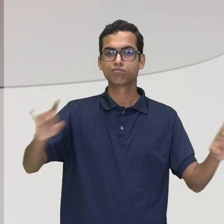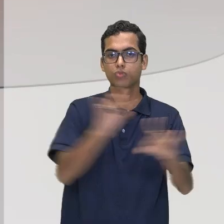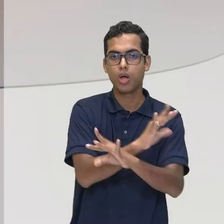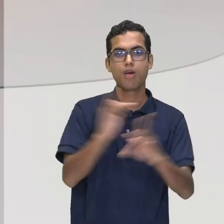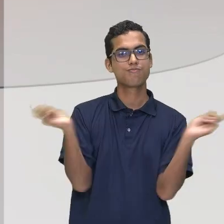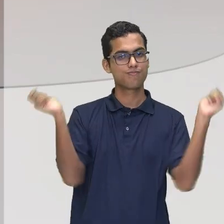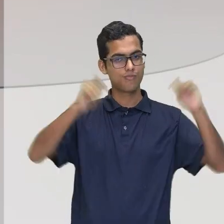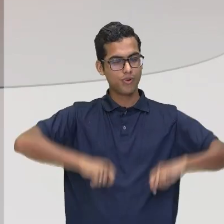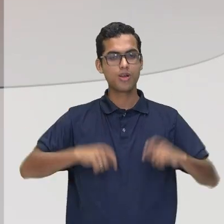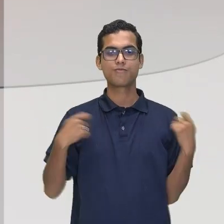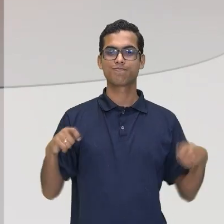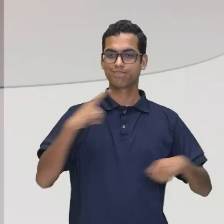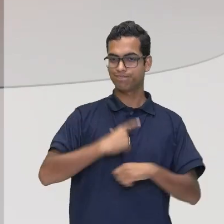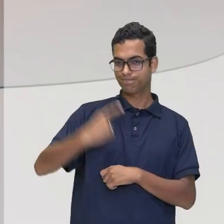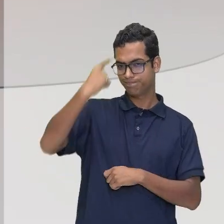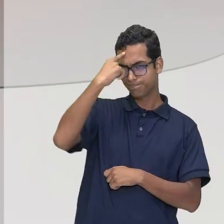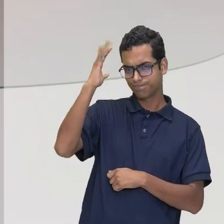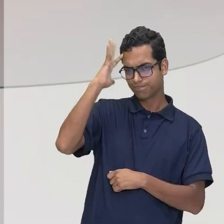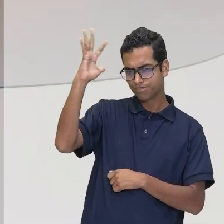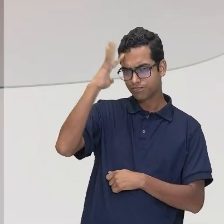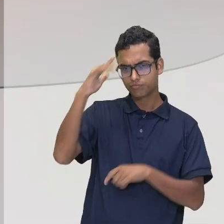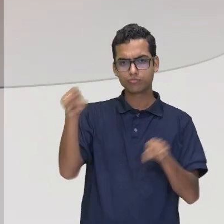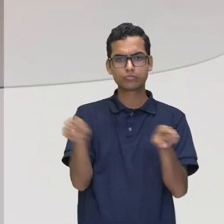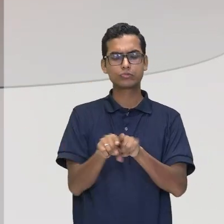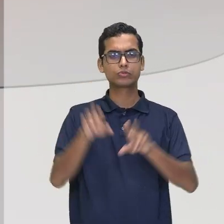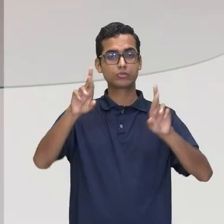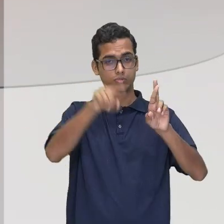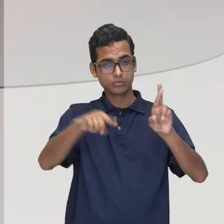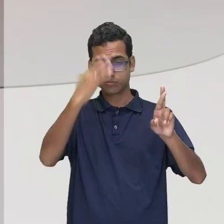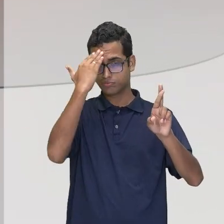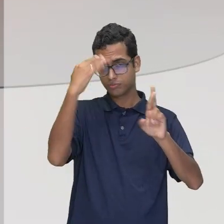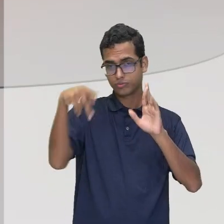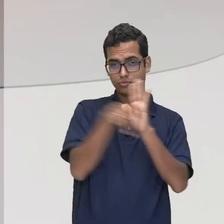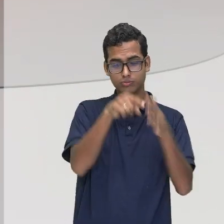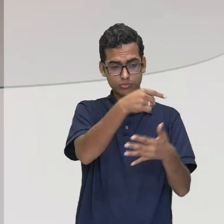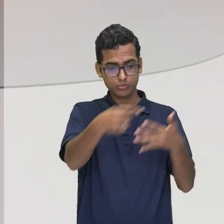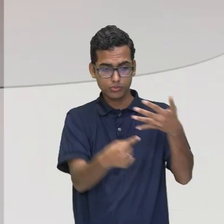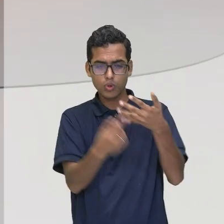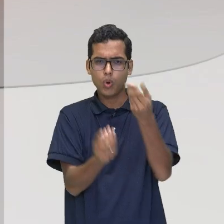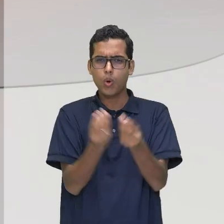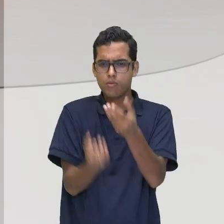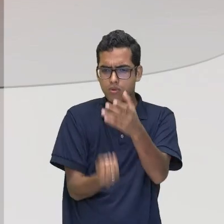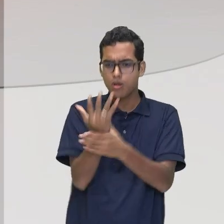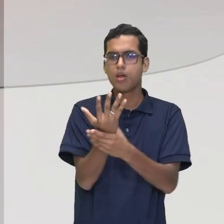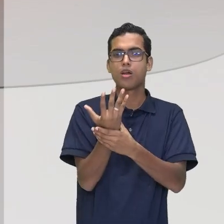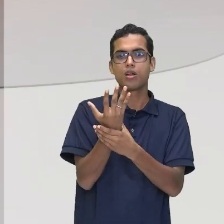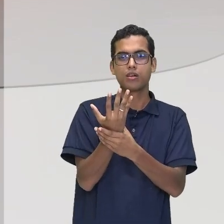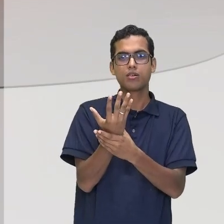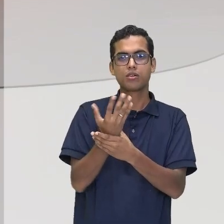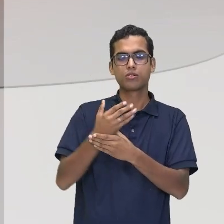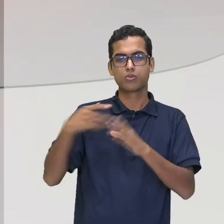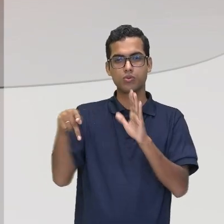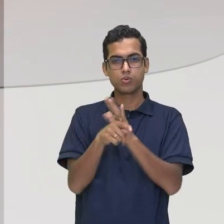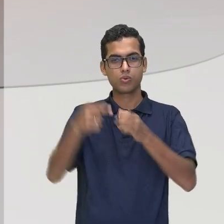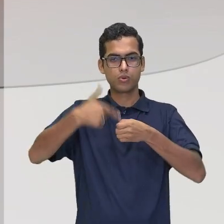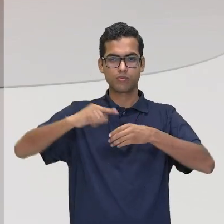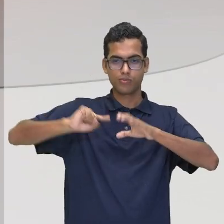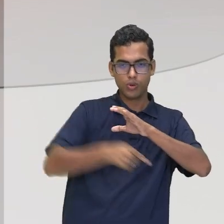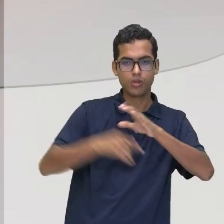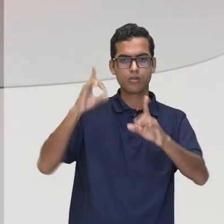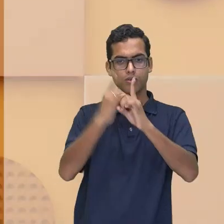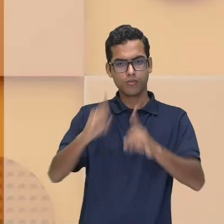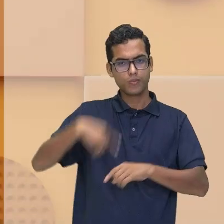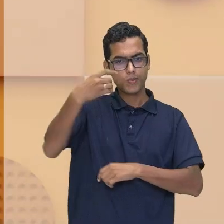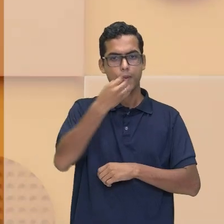esse assunto. Espero que vocês tenham compreendido um pouco mais sobre a formação dos combustíveis fósseis. Até uma próxima oportunidade. Tchau, tchau.